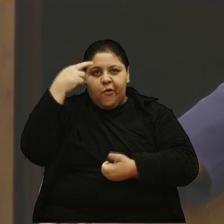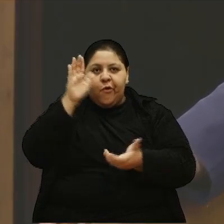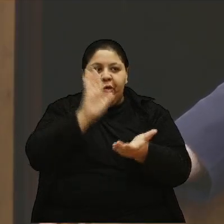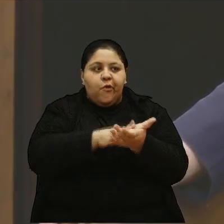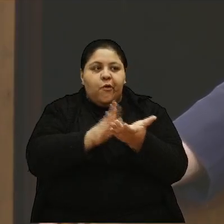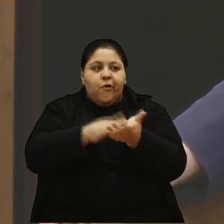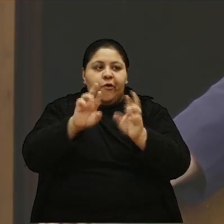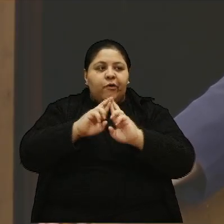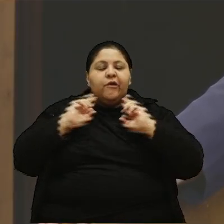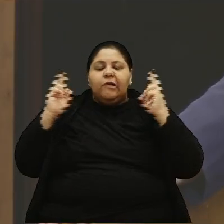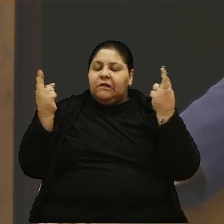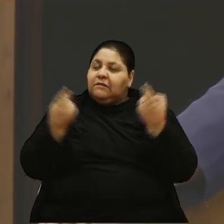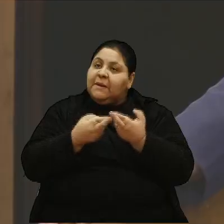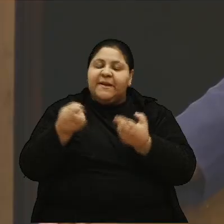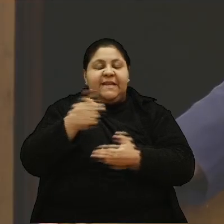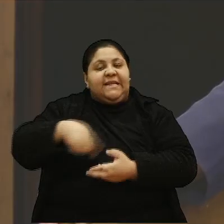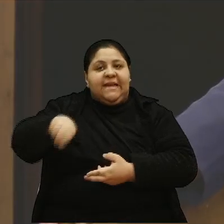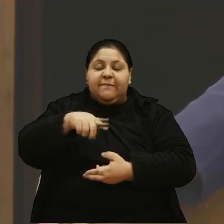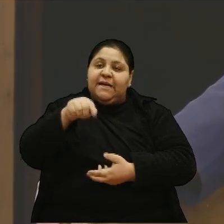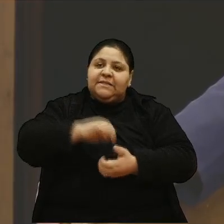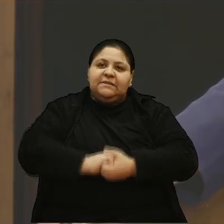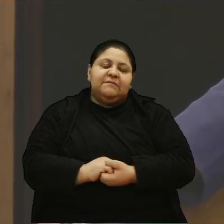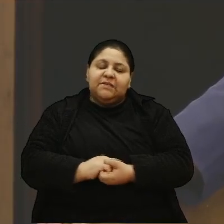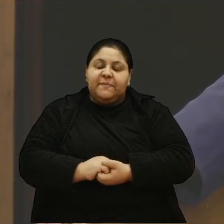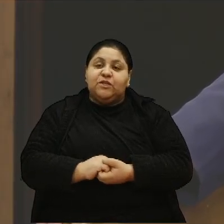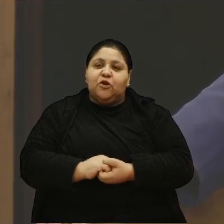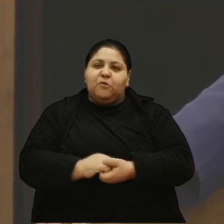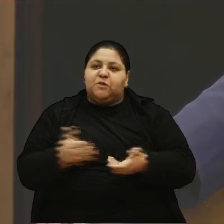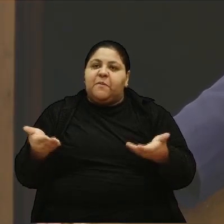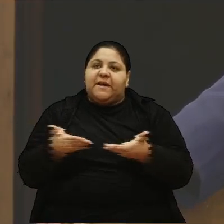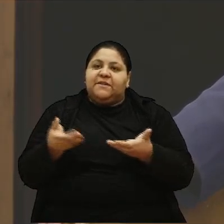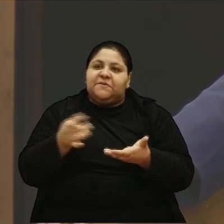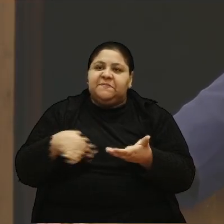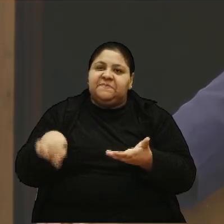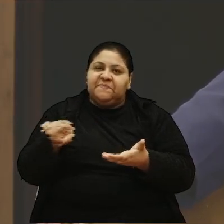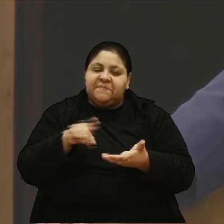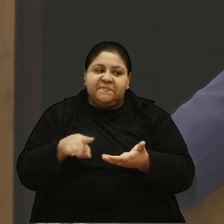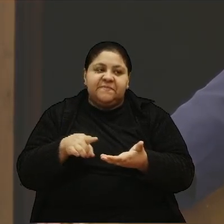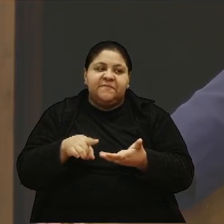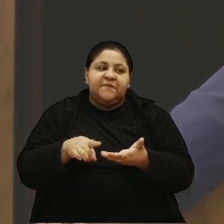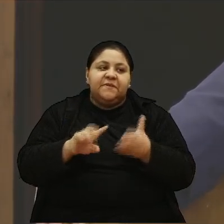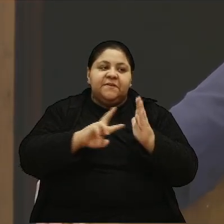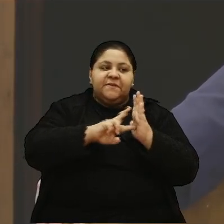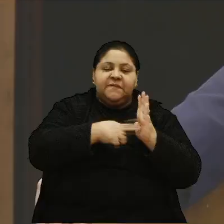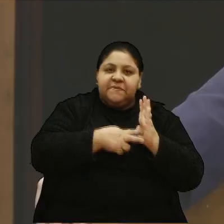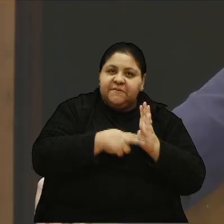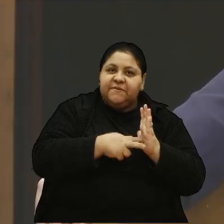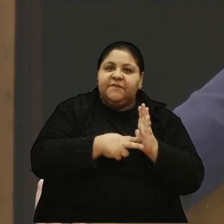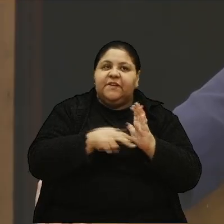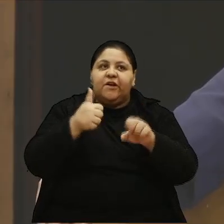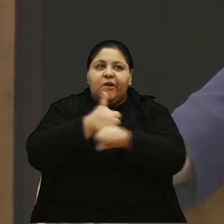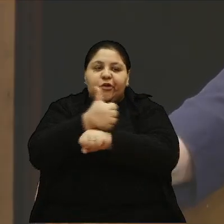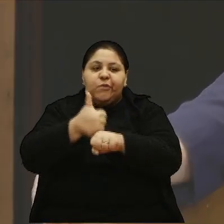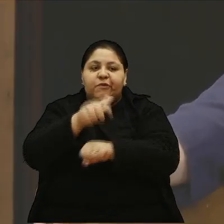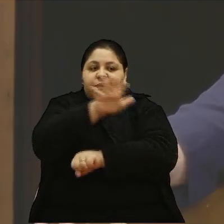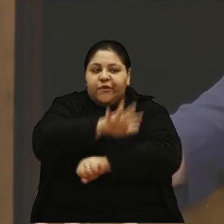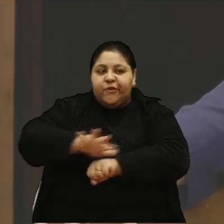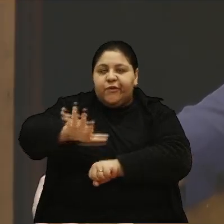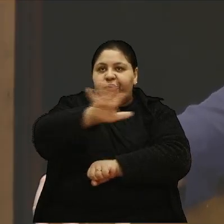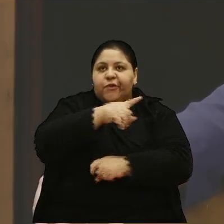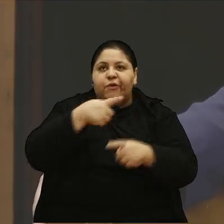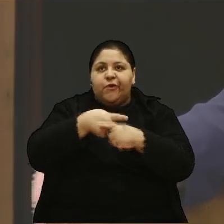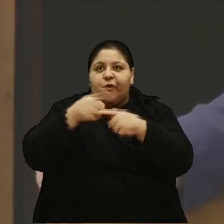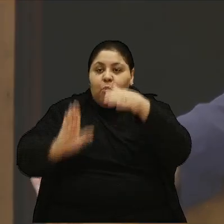audiência pública via Comissão da Saúde, para ouvirmos os médicos, ouvirmos o CREMERS, ouvirmos o sindicato, ouvirmos os profissionais da área. Porque o teto